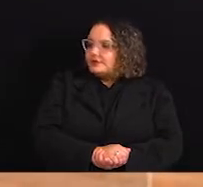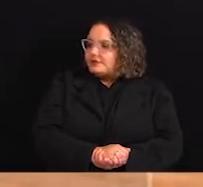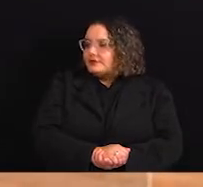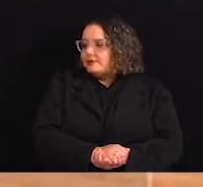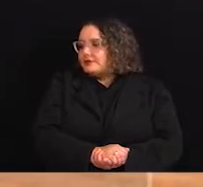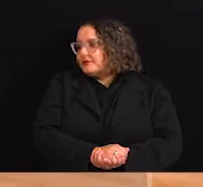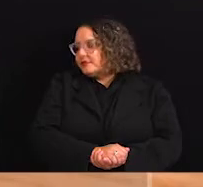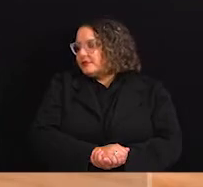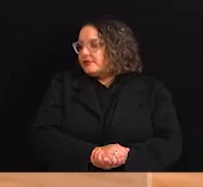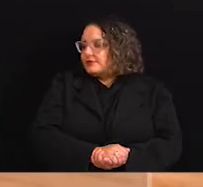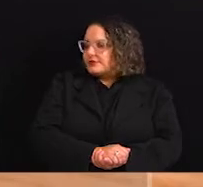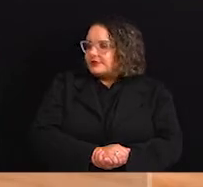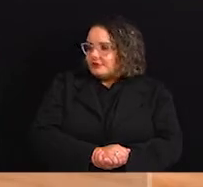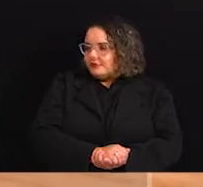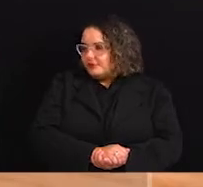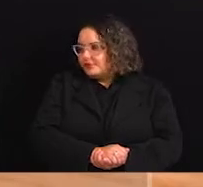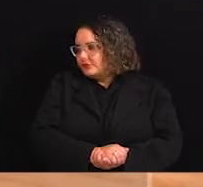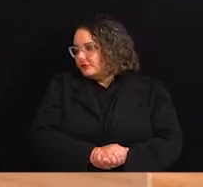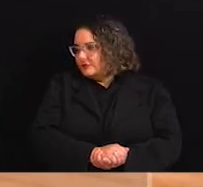pimenta biquinho a gosto